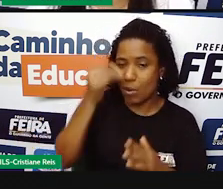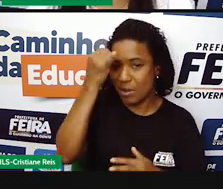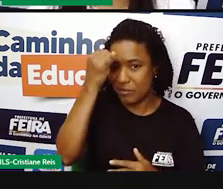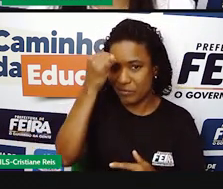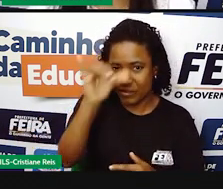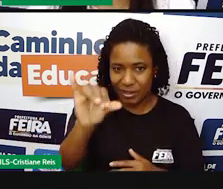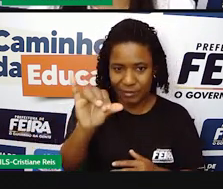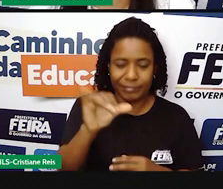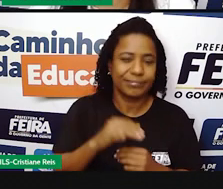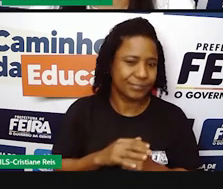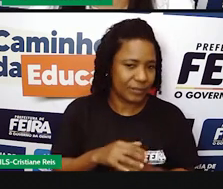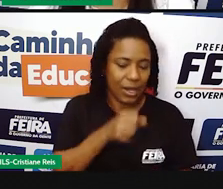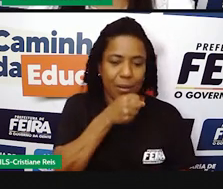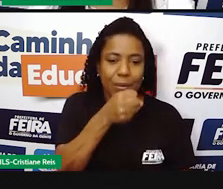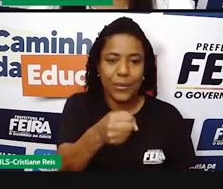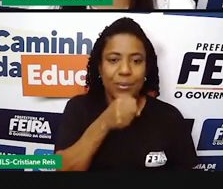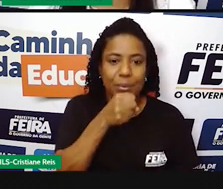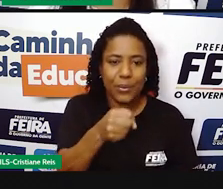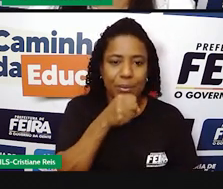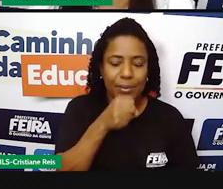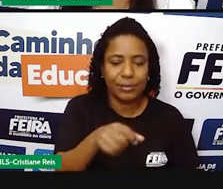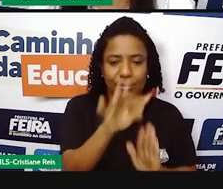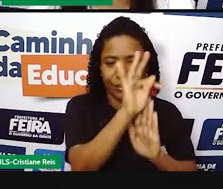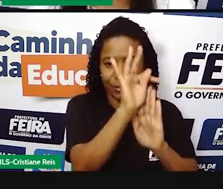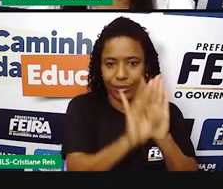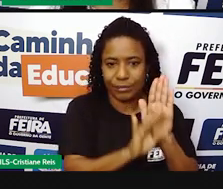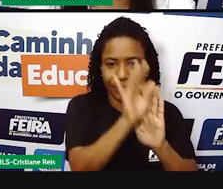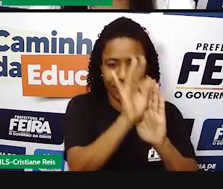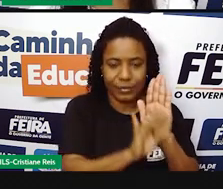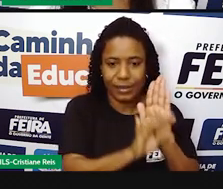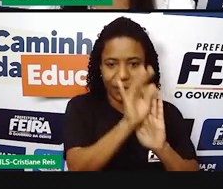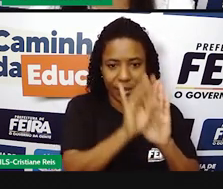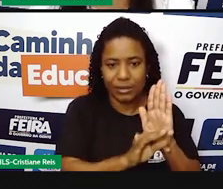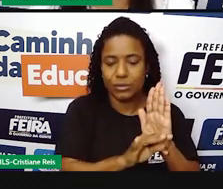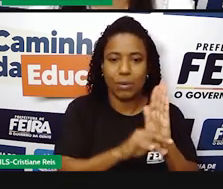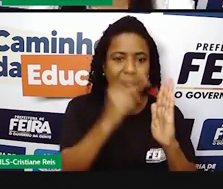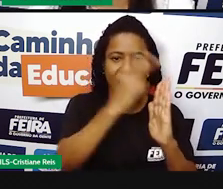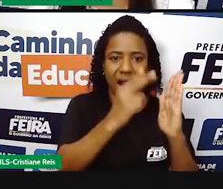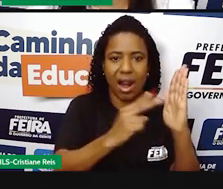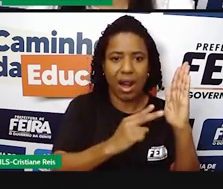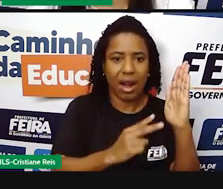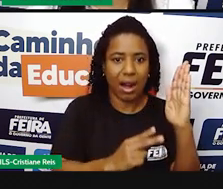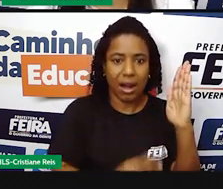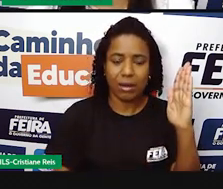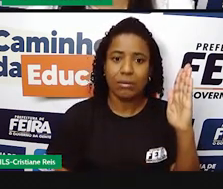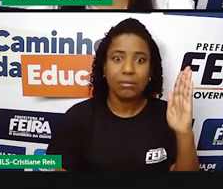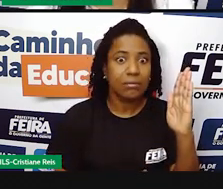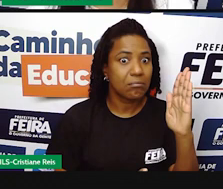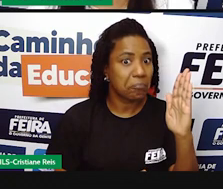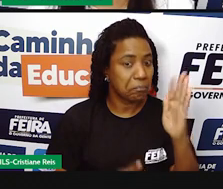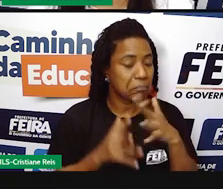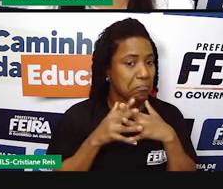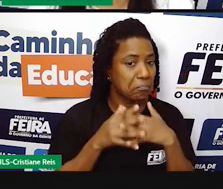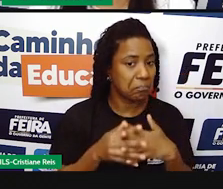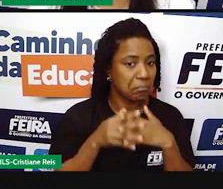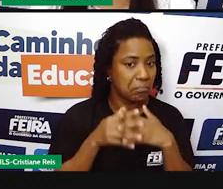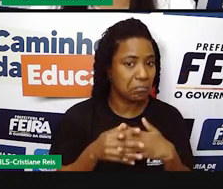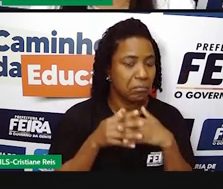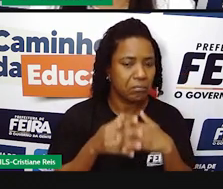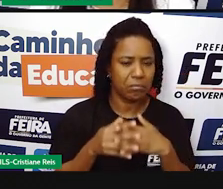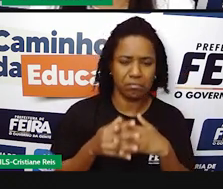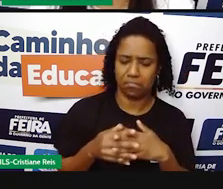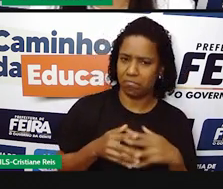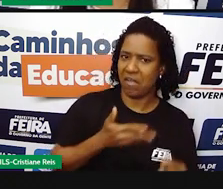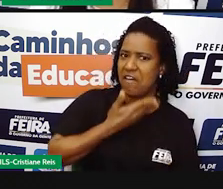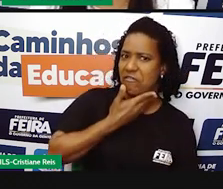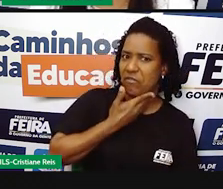para ele um texto, ele vai fazer a leitura desse texto sem nenhum sinal de pontuação, né? A gente vai perceber na